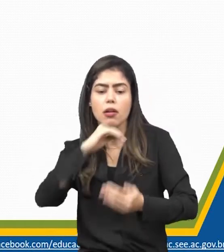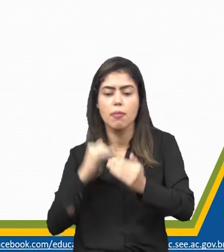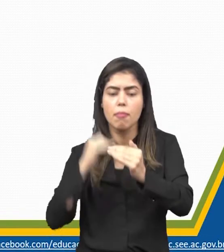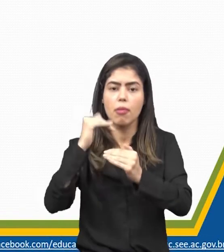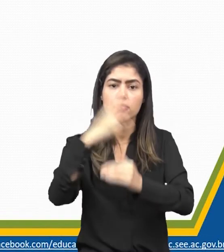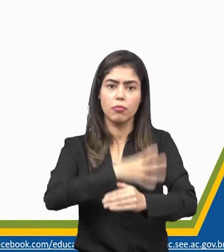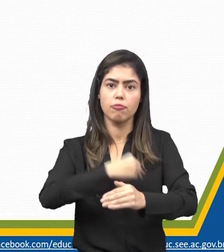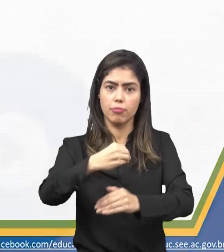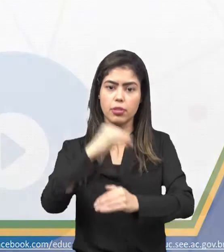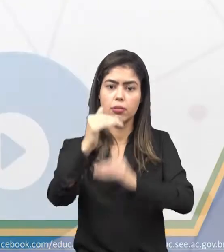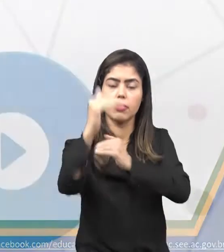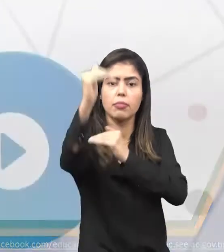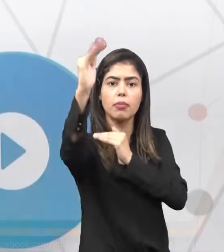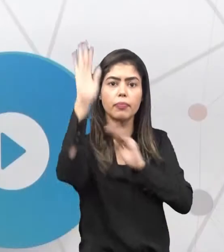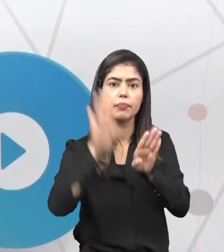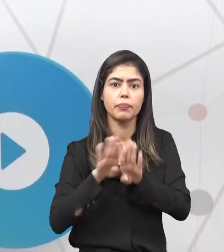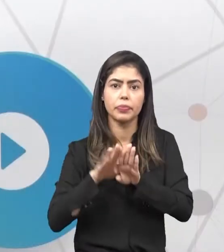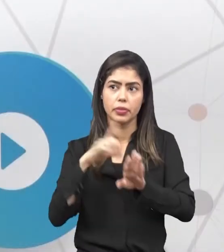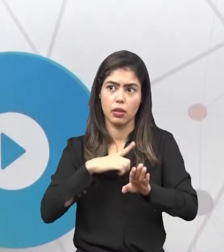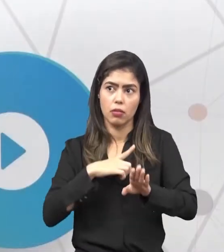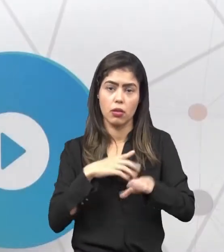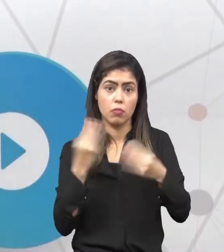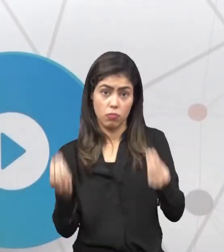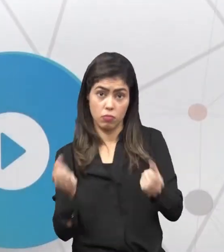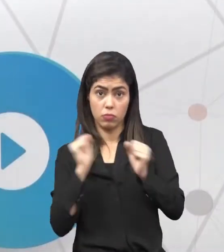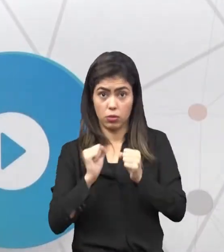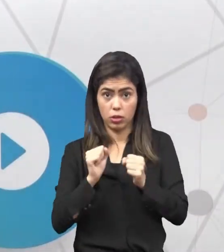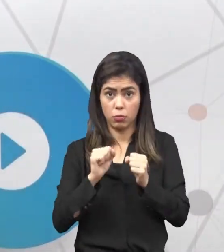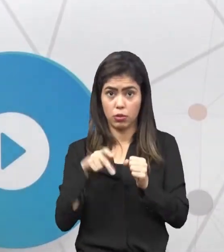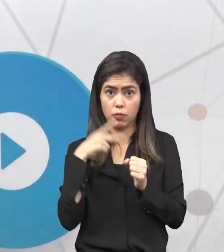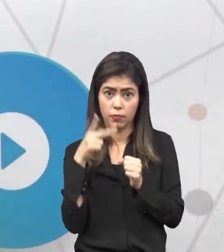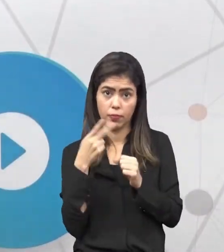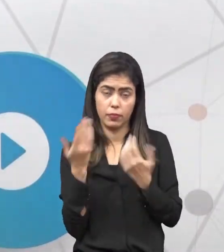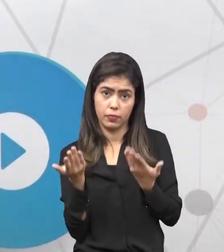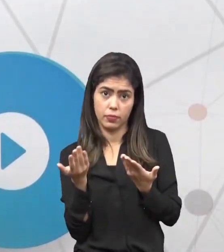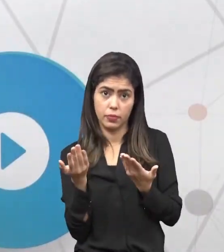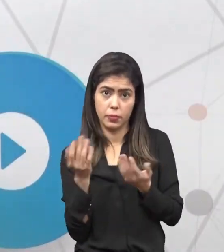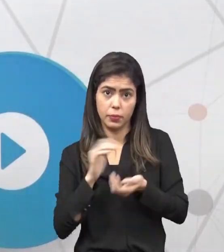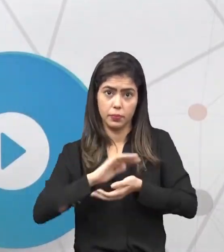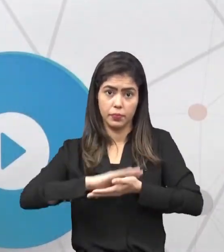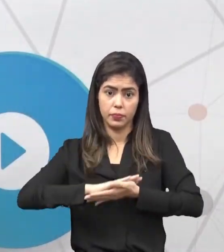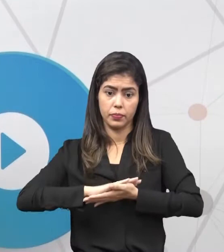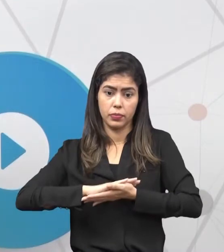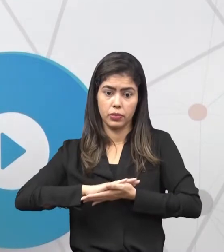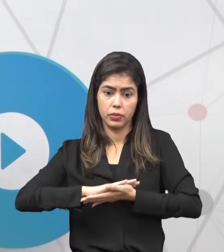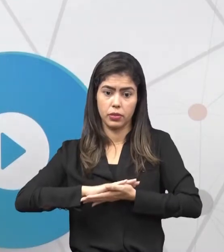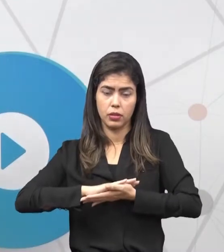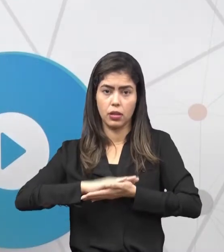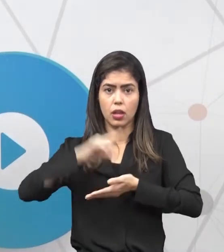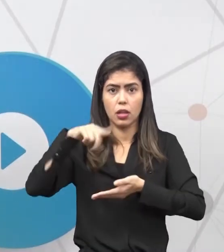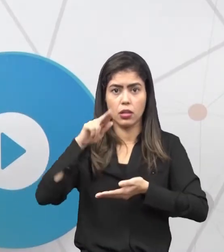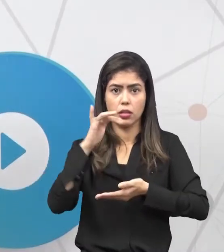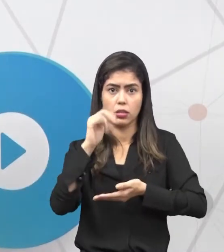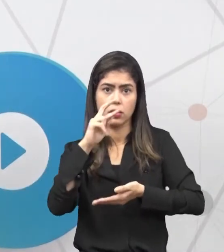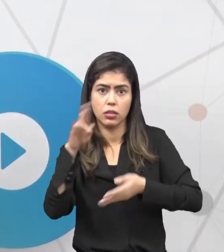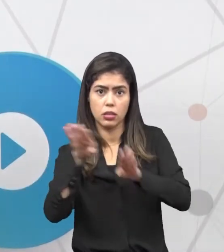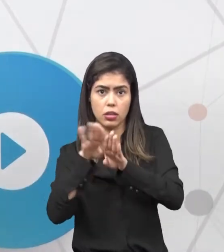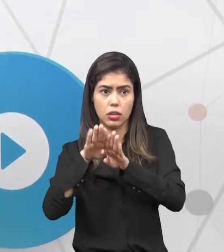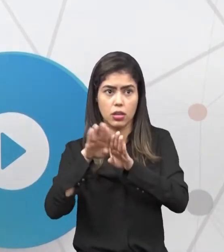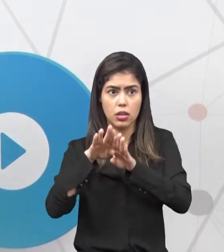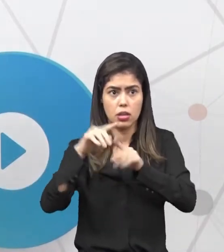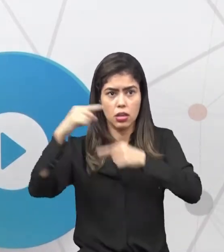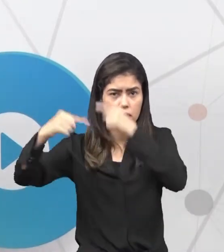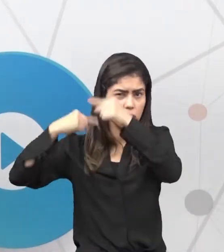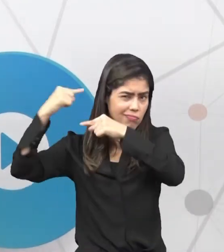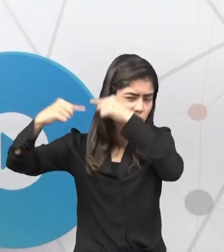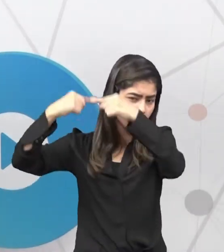para filho. Nós podemos considerar aí como a questão da tradição, né,